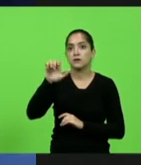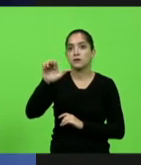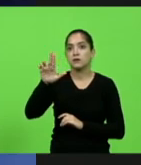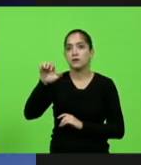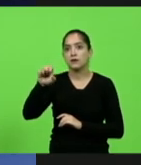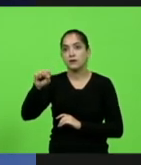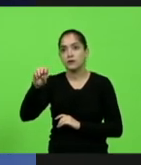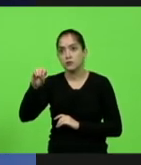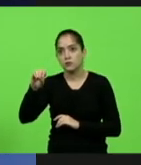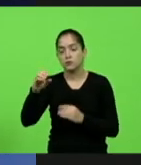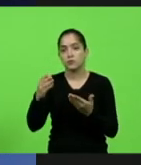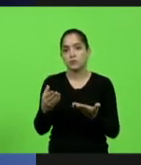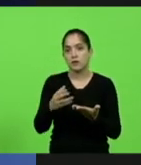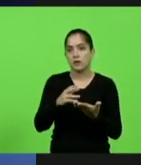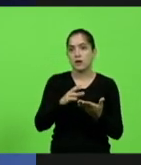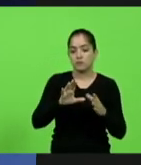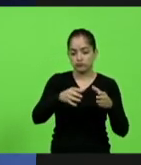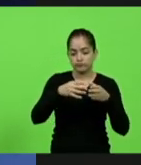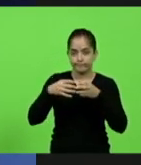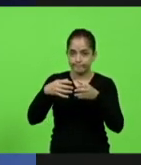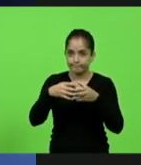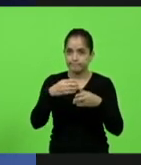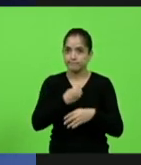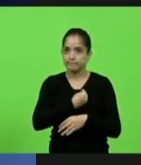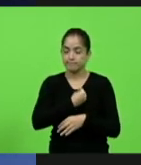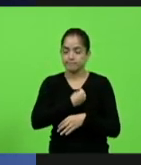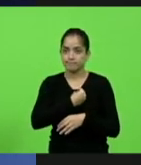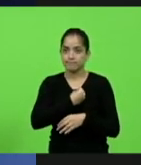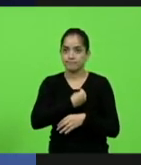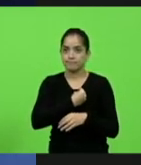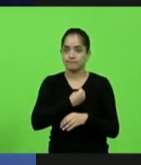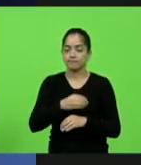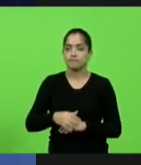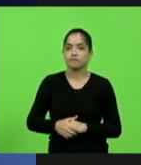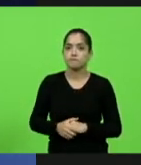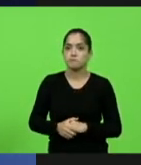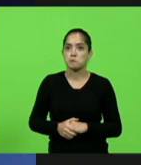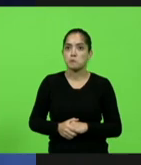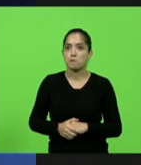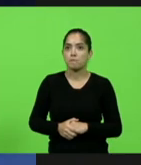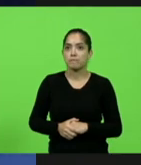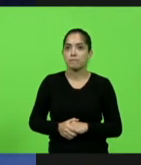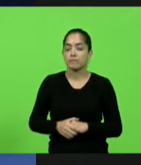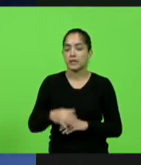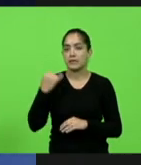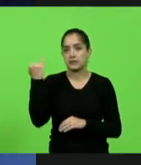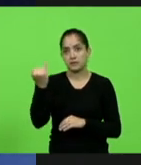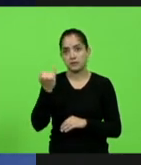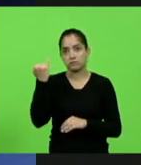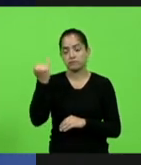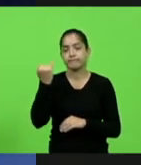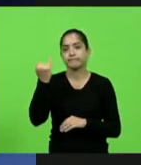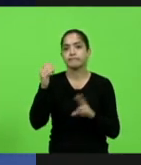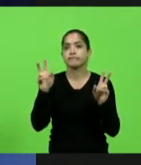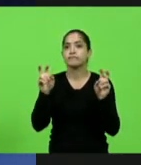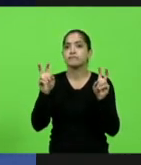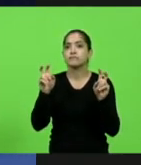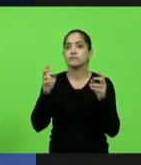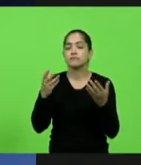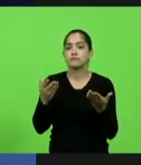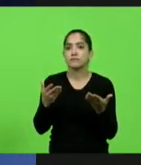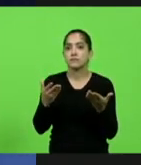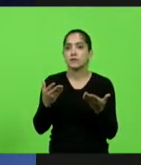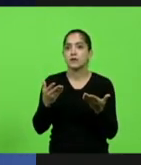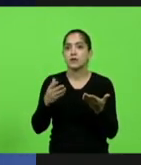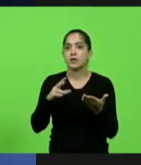entidades presentes aqui nessa audiência pública muito importante. Nós, do Sind